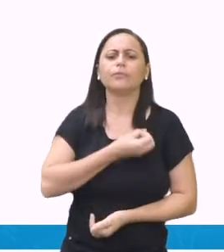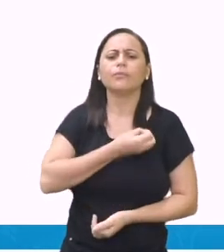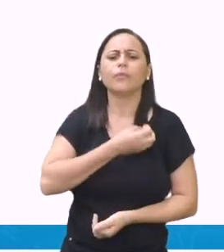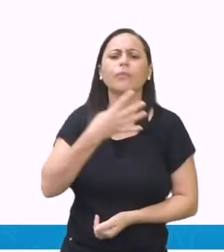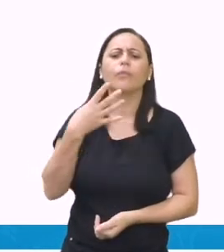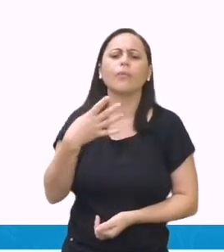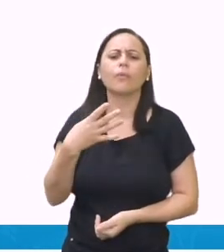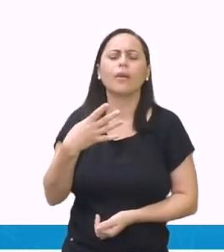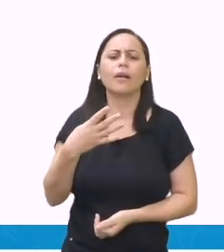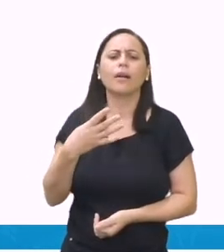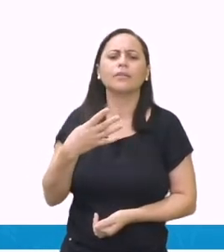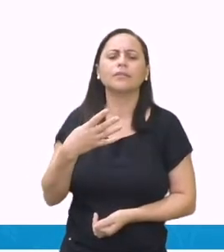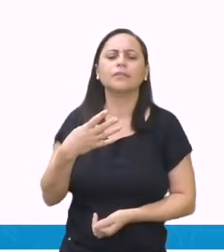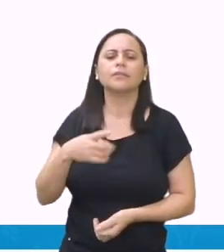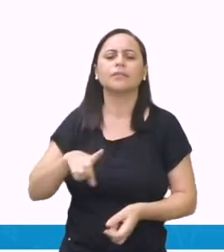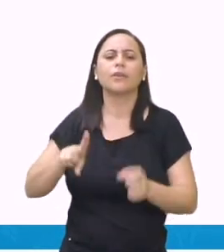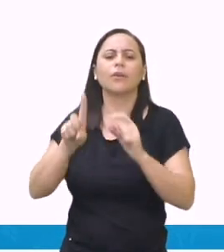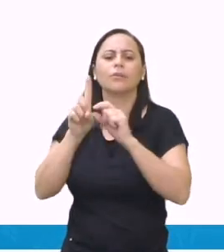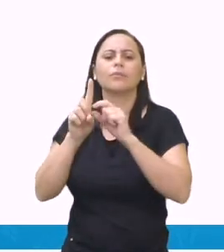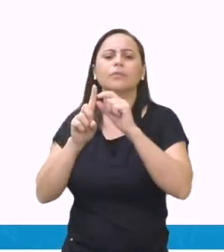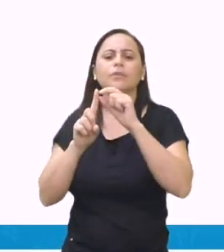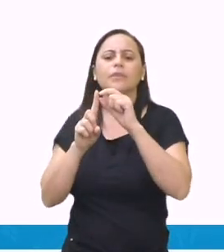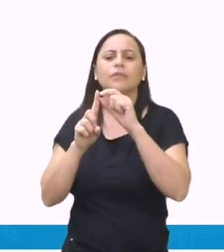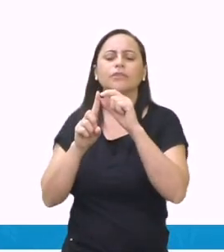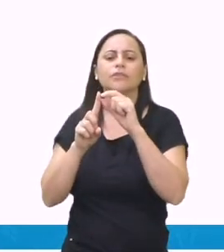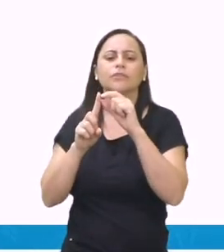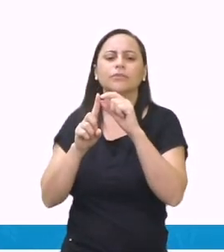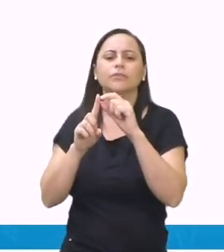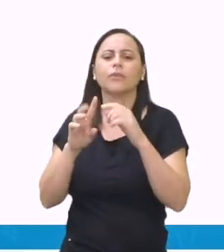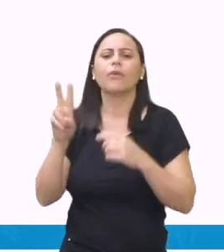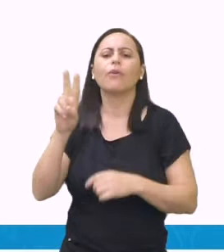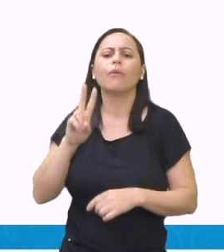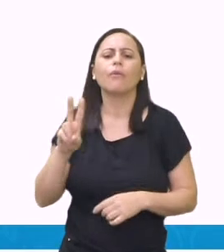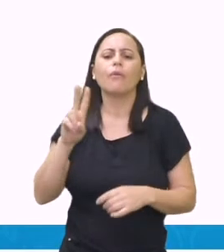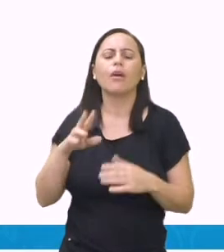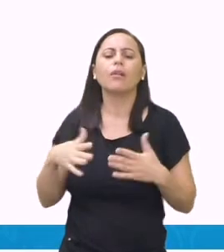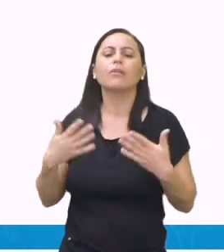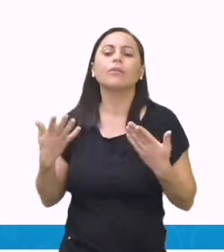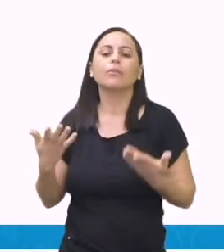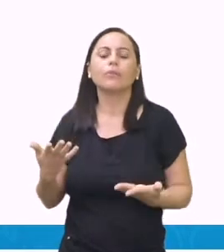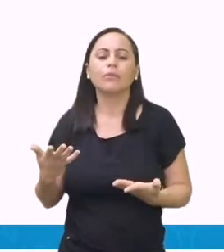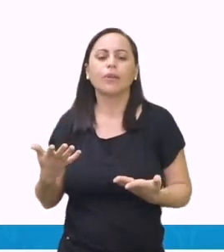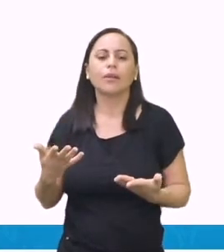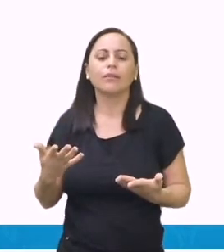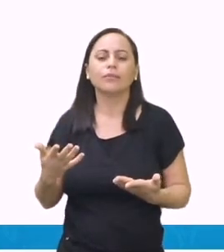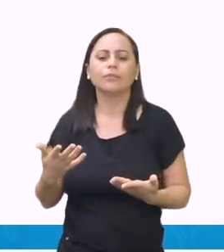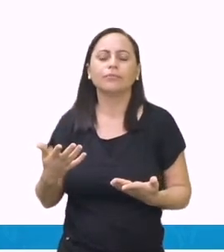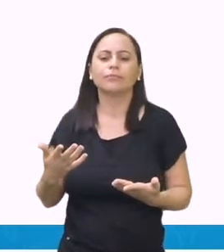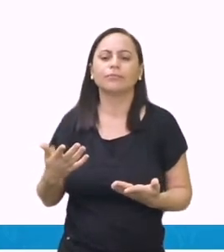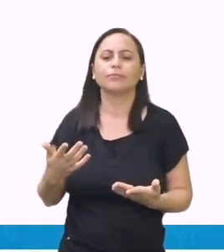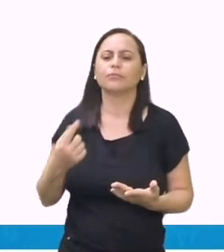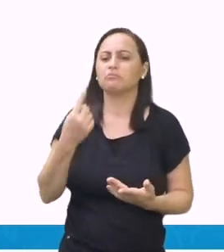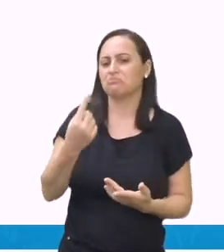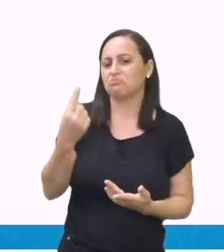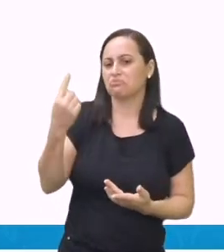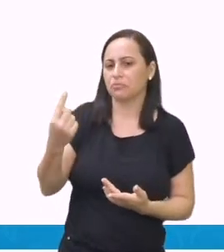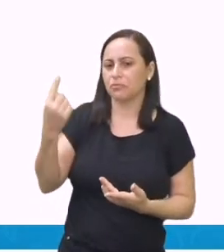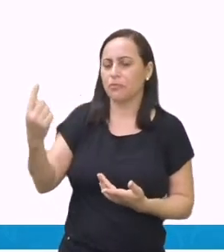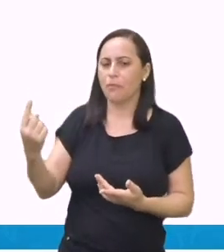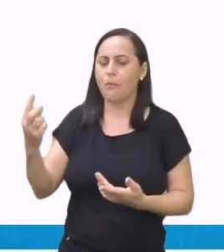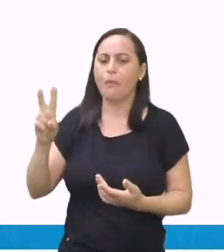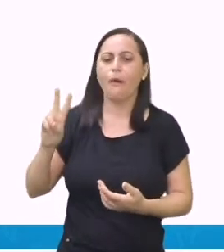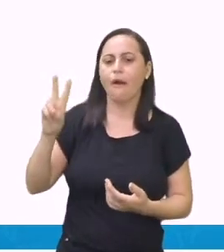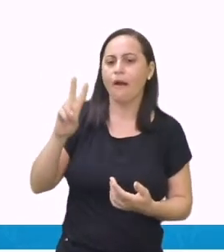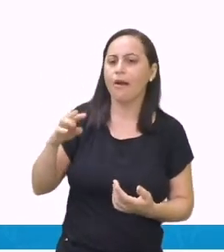4 está ocupando a ordem da unidade, a unidade de 1 em 1, então ele vale